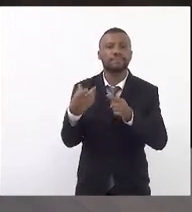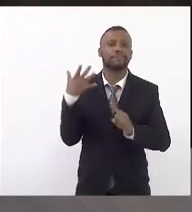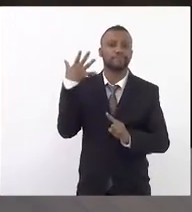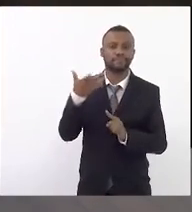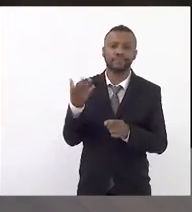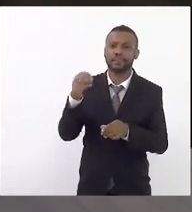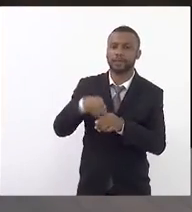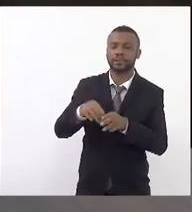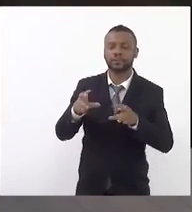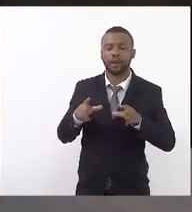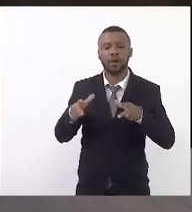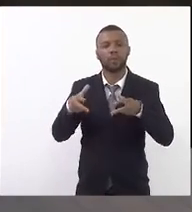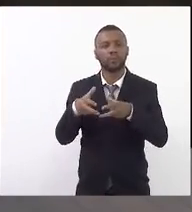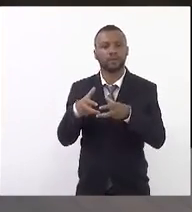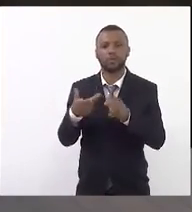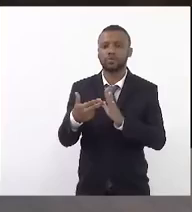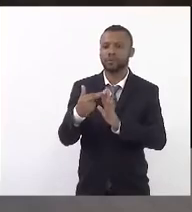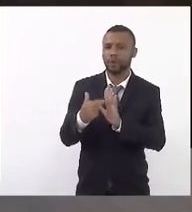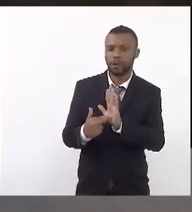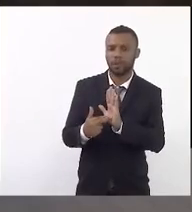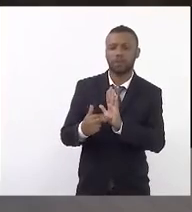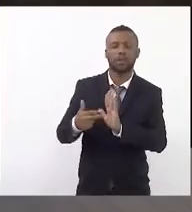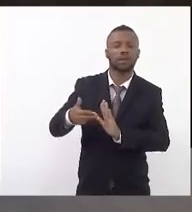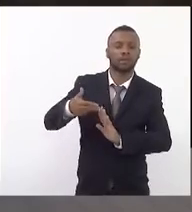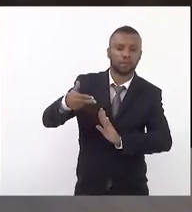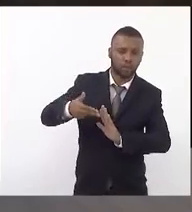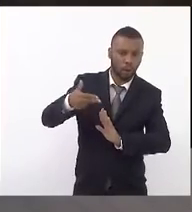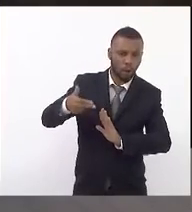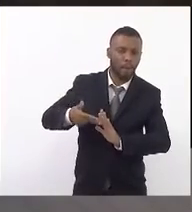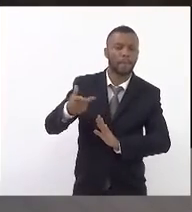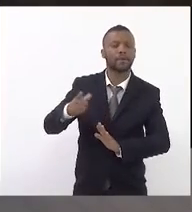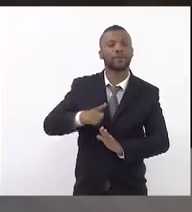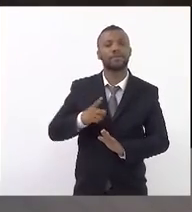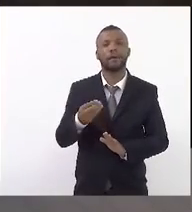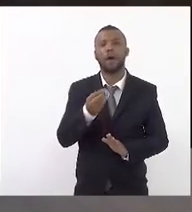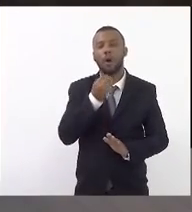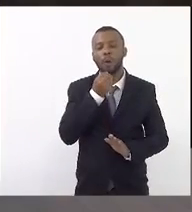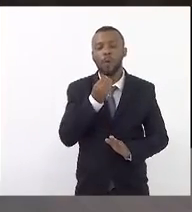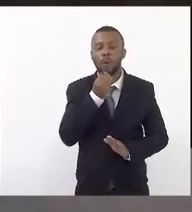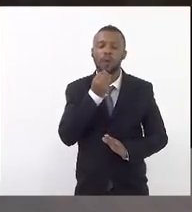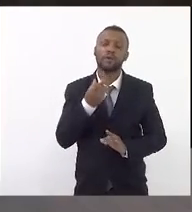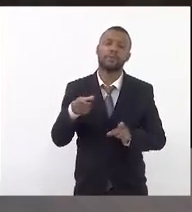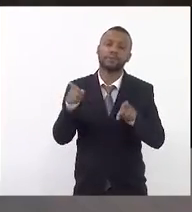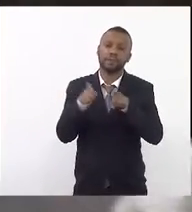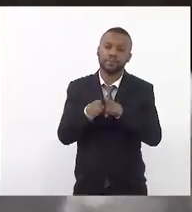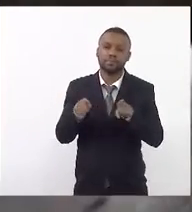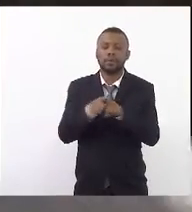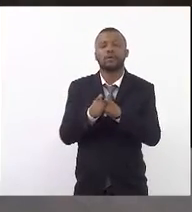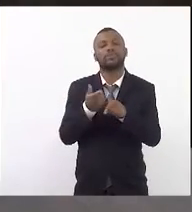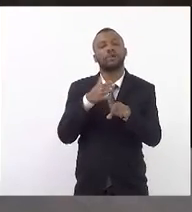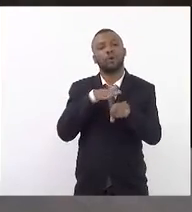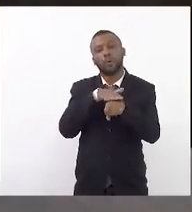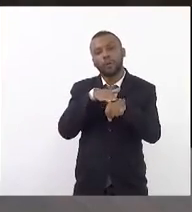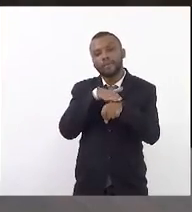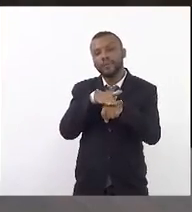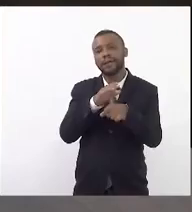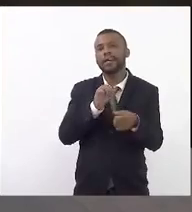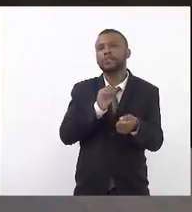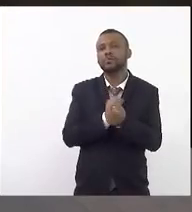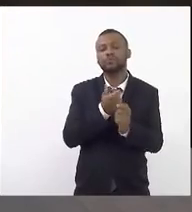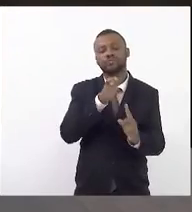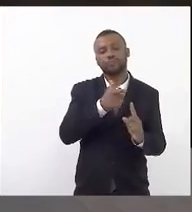de normas e tive a oportunidade de conversar com um